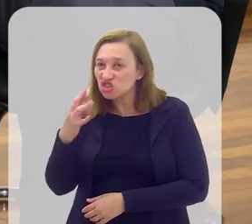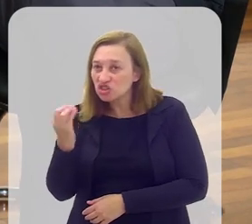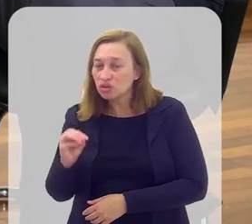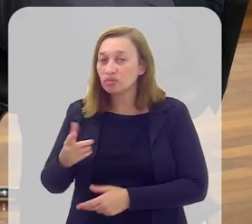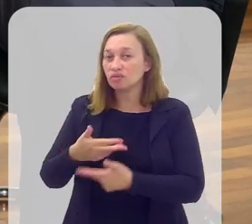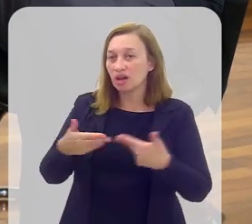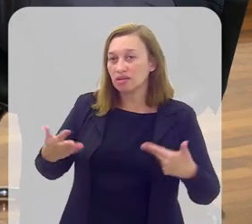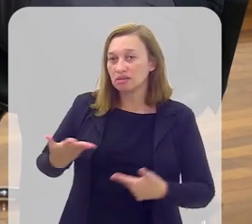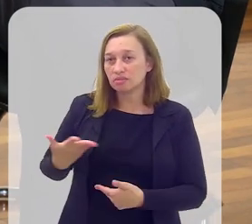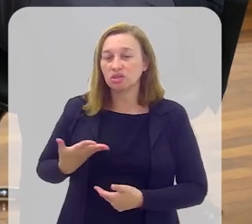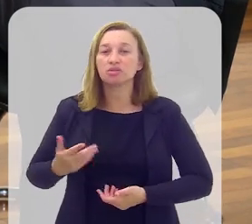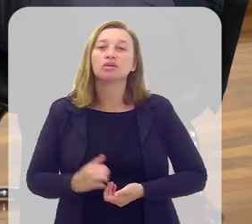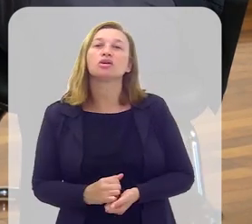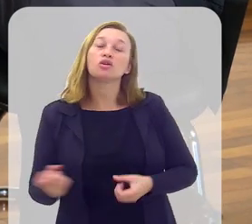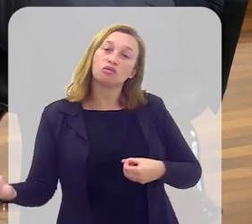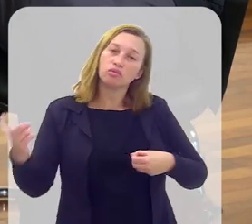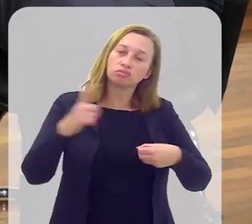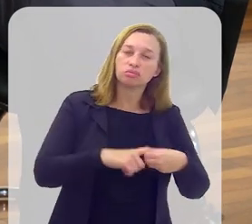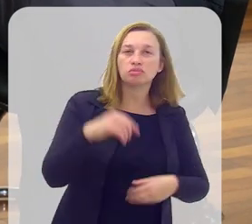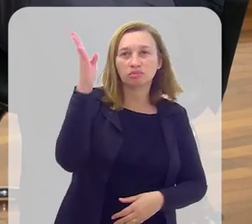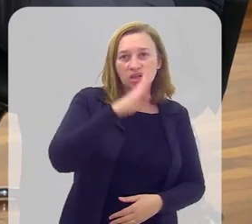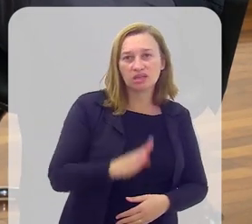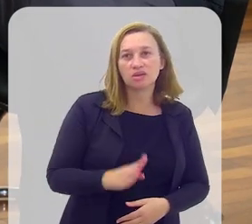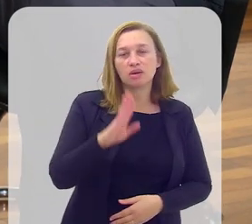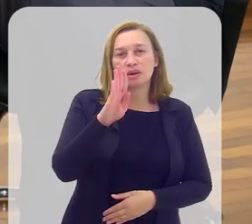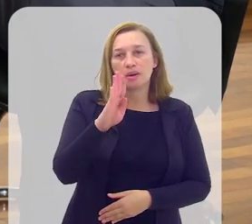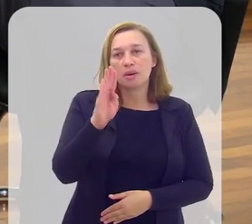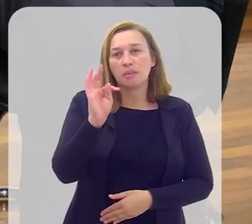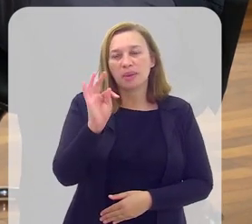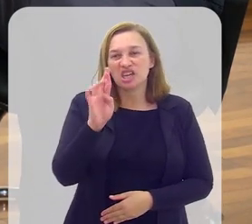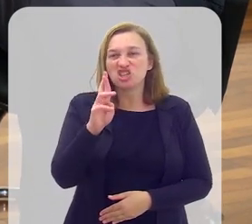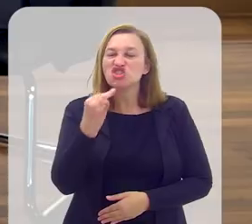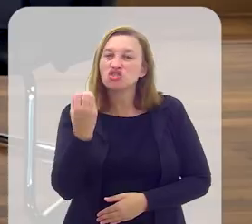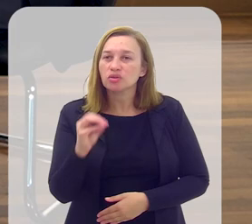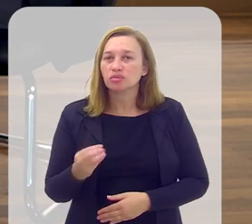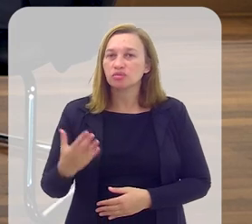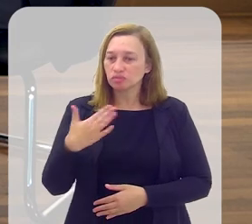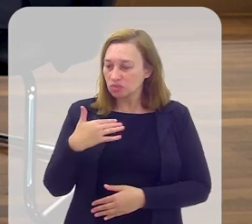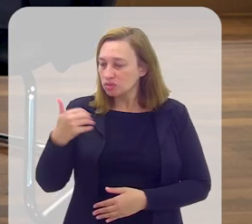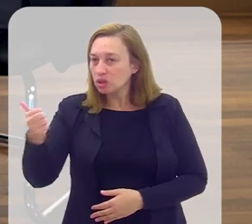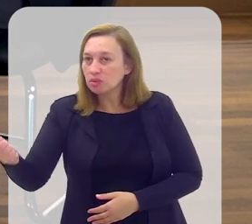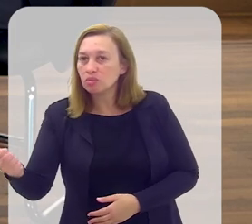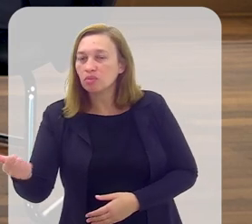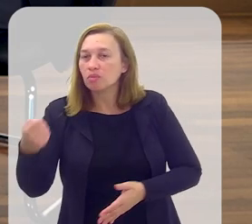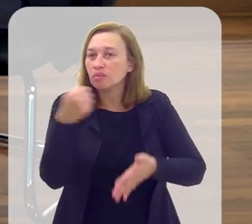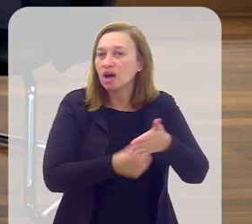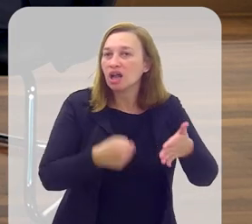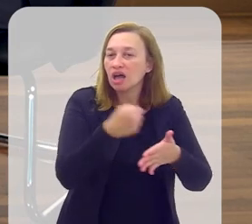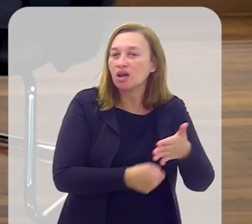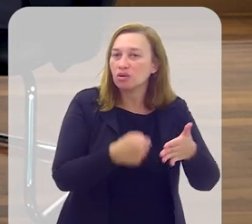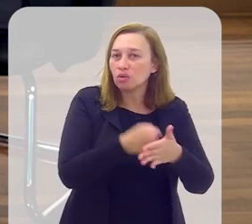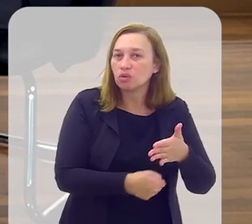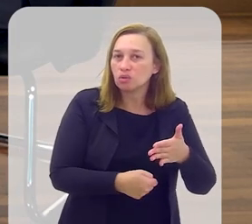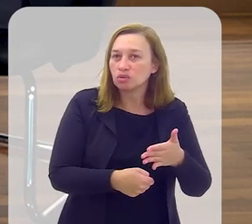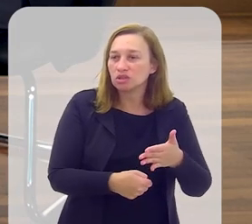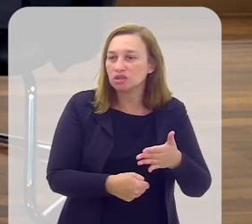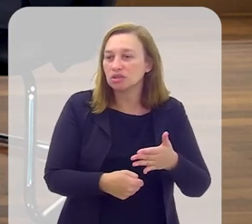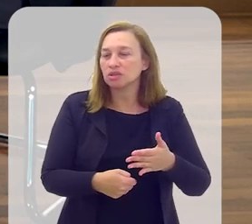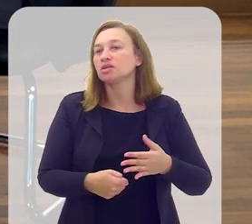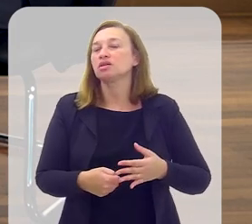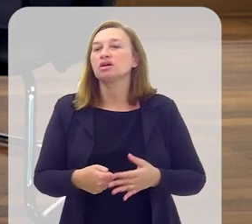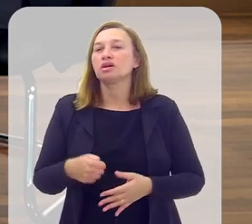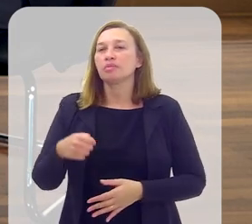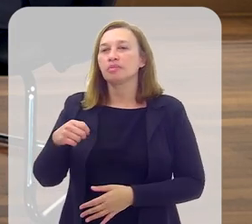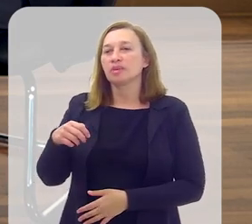Julião, vários companheiros. Voltando para o Brasil, o Betinho me chamou para a luta pela reforma